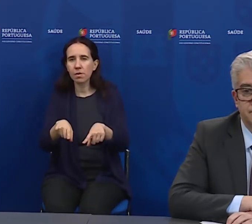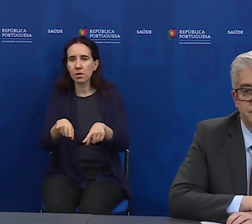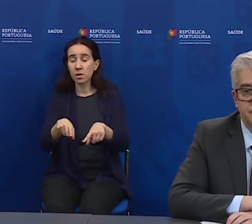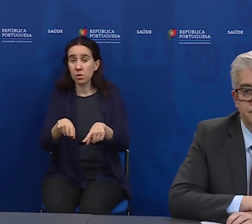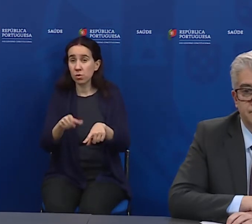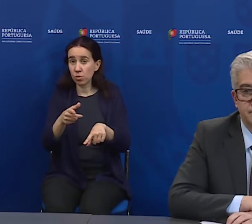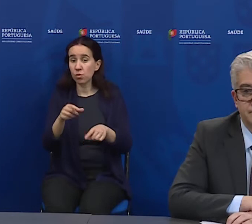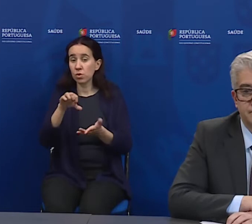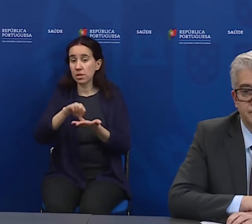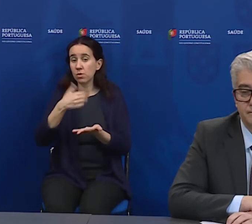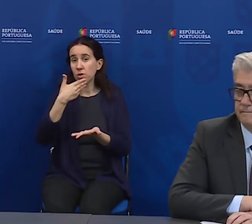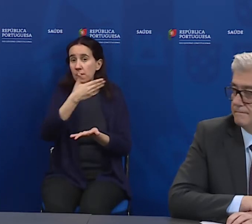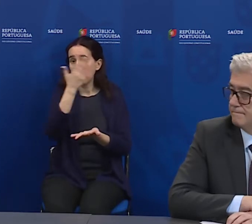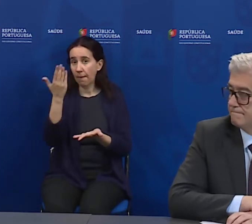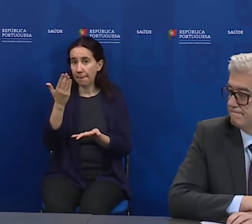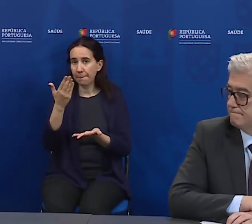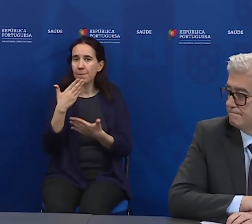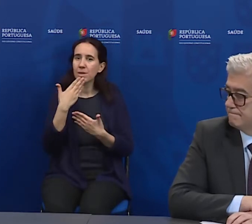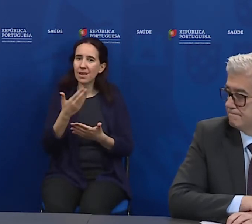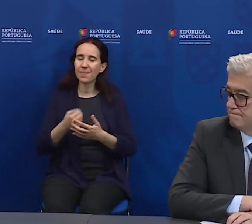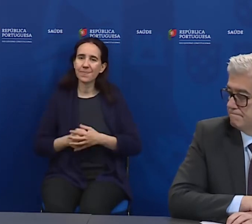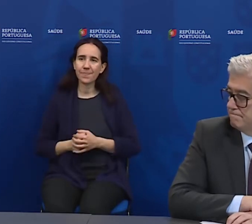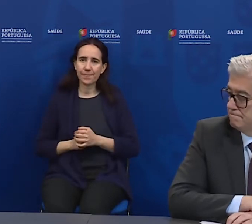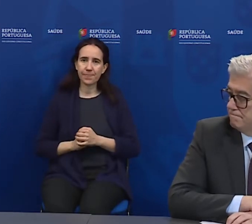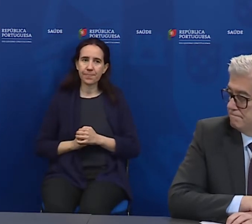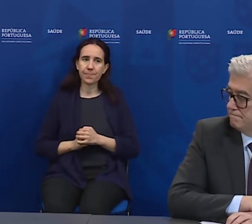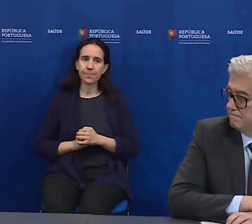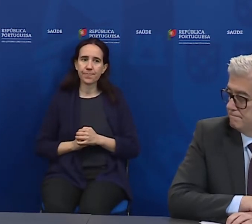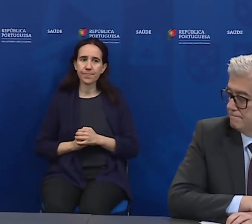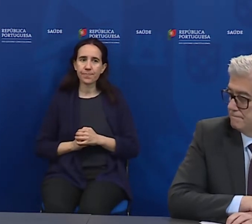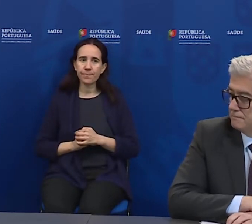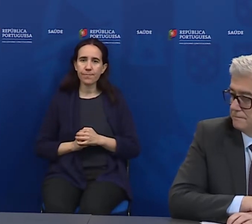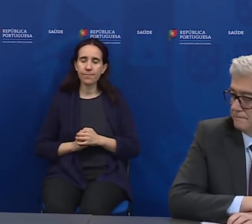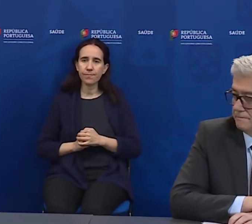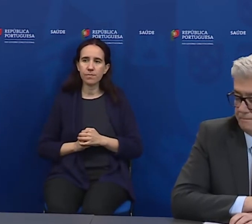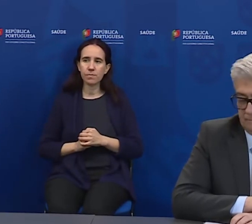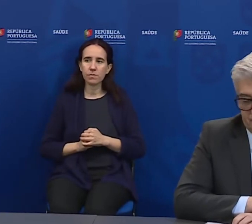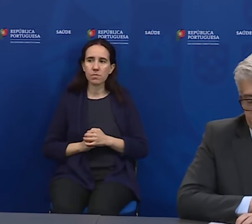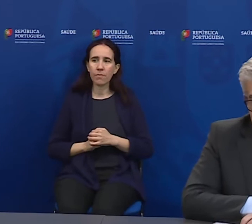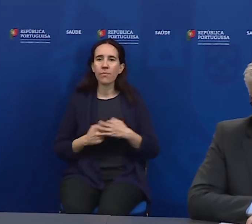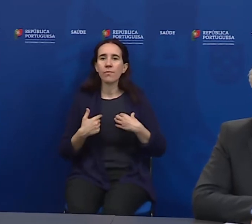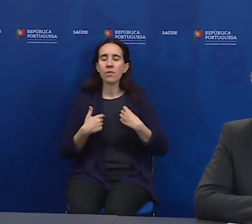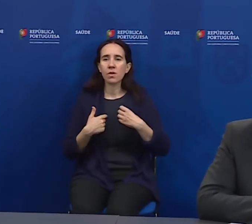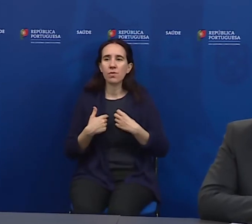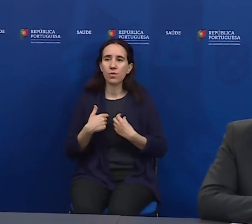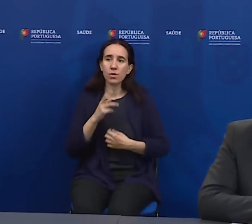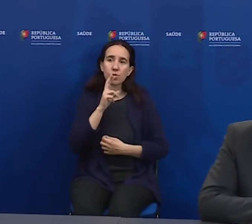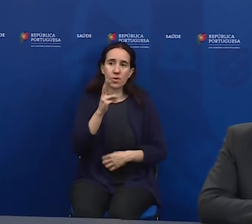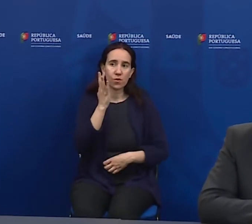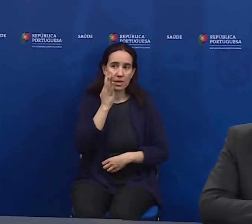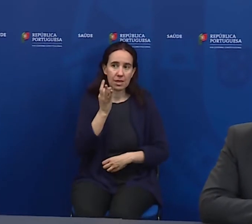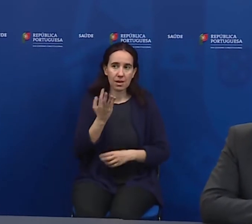dos centros de dia. Obrigada. Eu vou então tentar